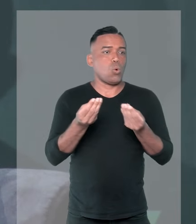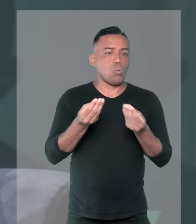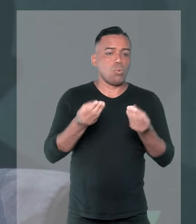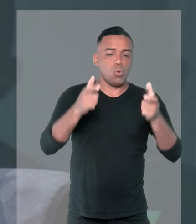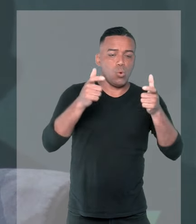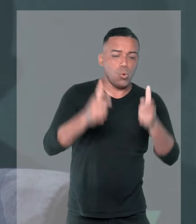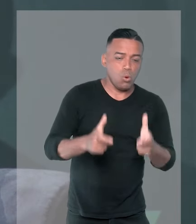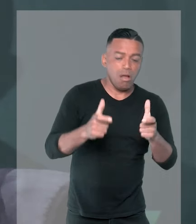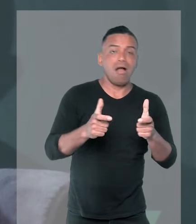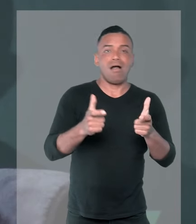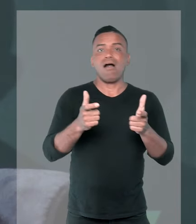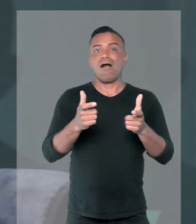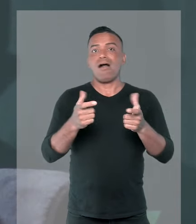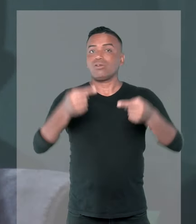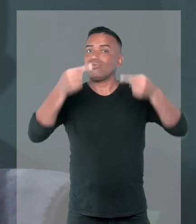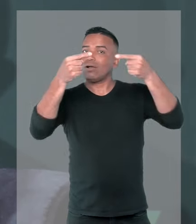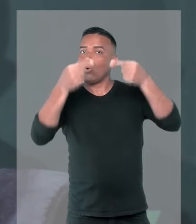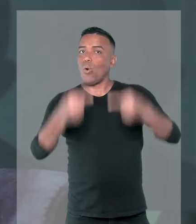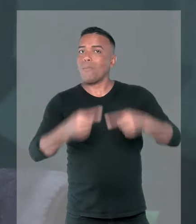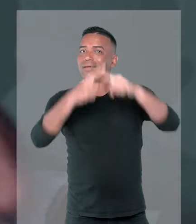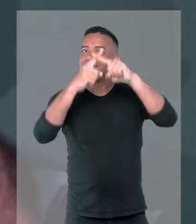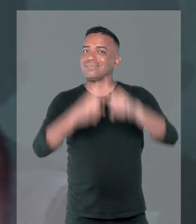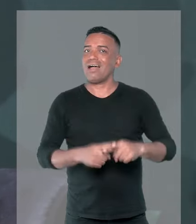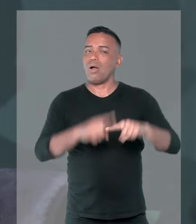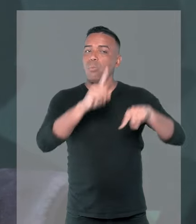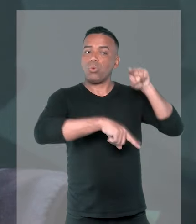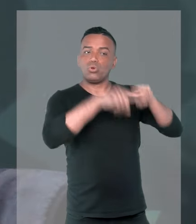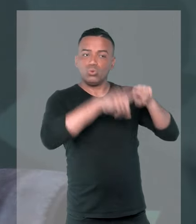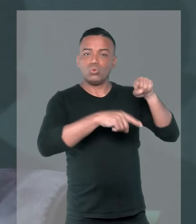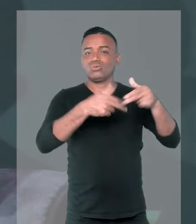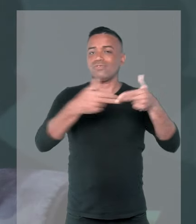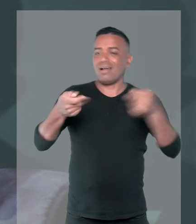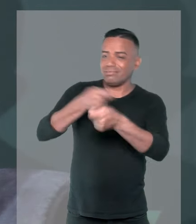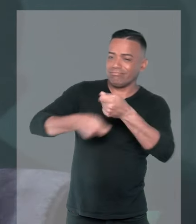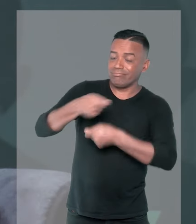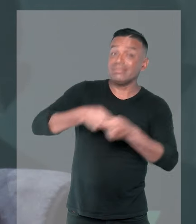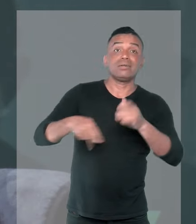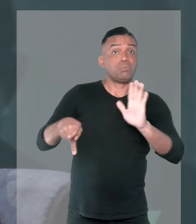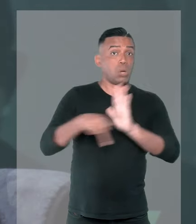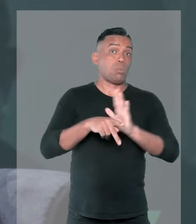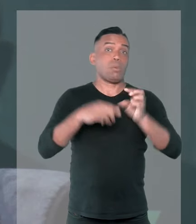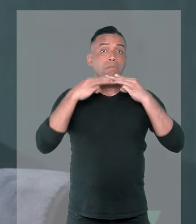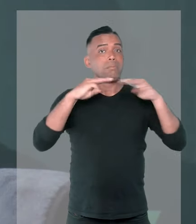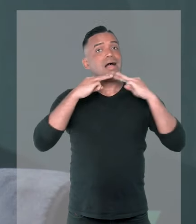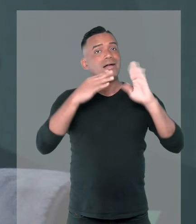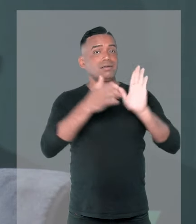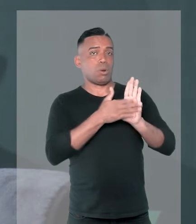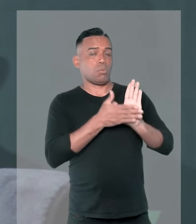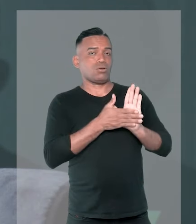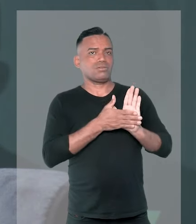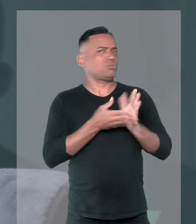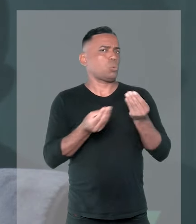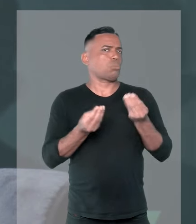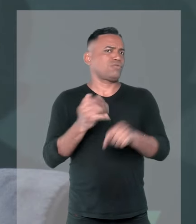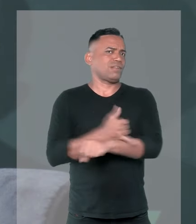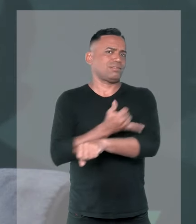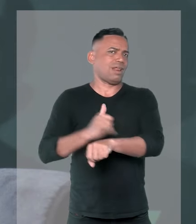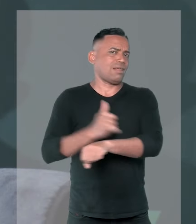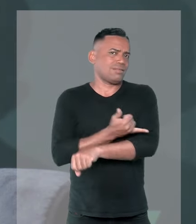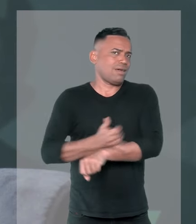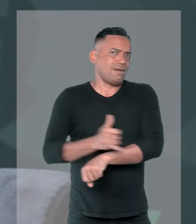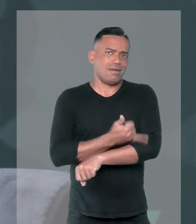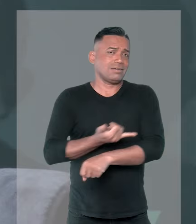ambiente onde a gente vai competir o negócio os produtos negócio e o próprio Marketing com as suas proposições como é que a gente faz a estratégia para isso e como